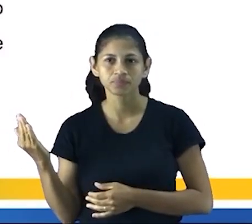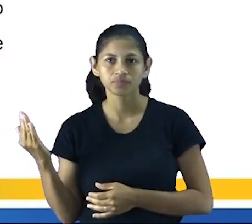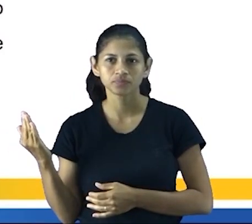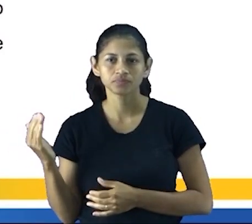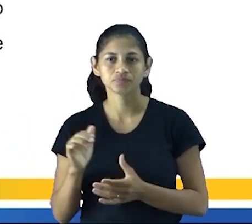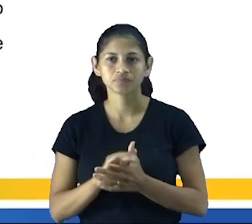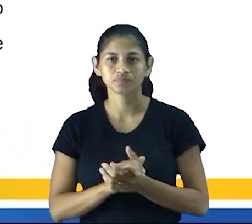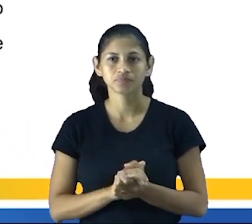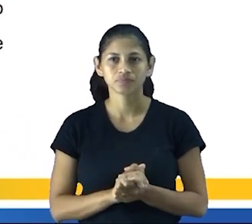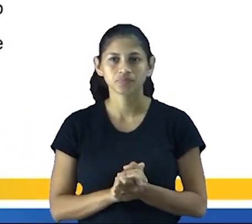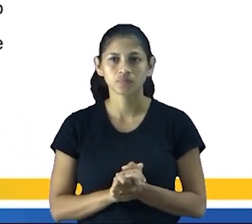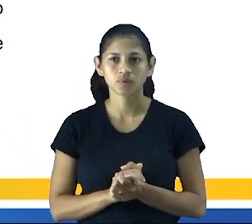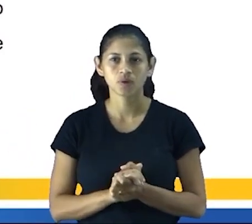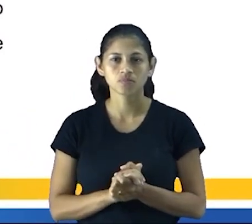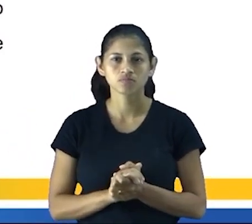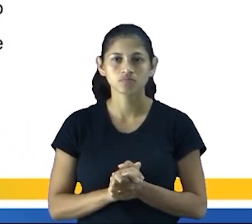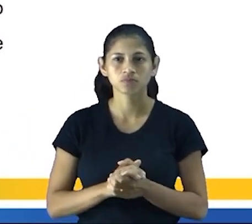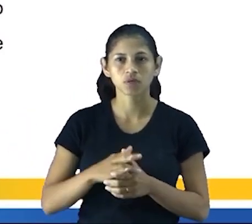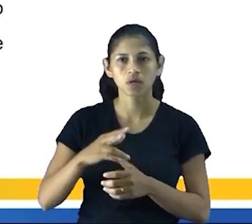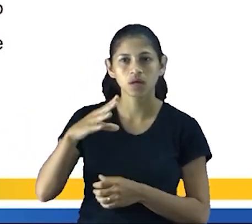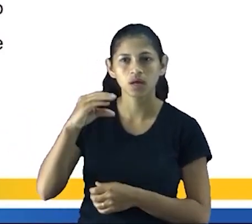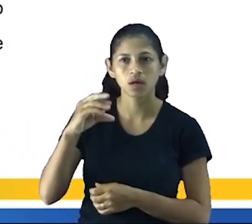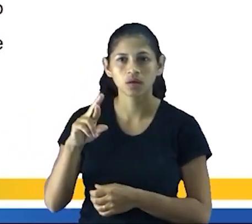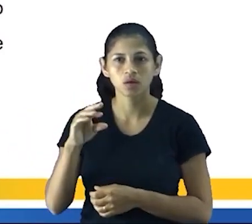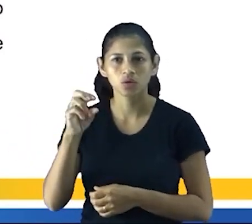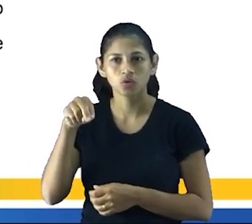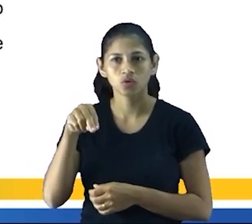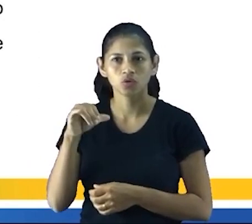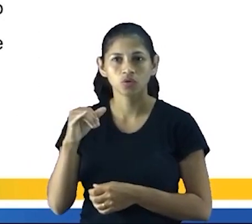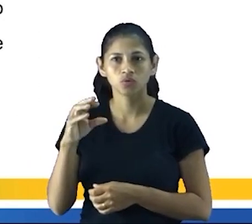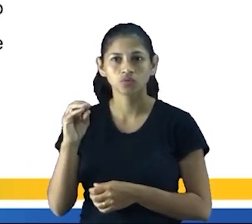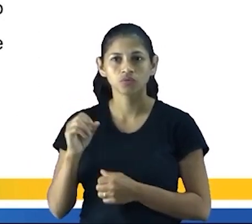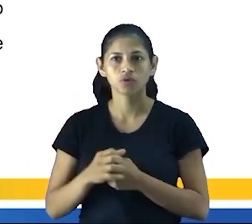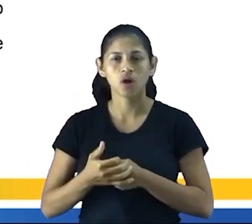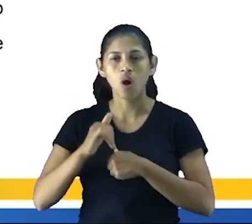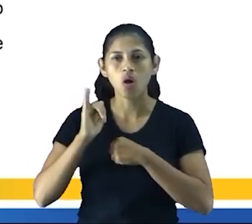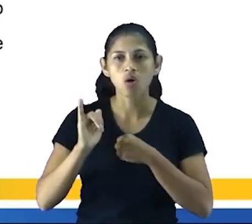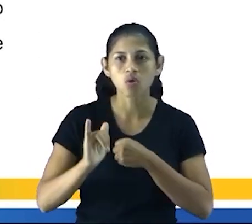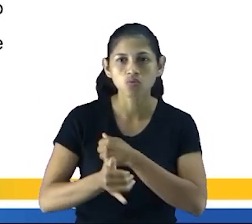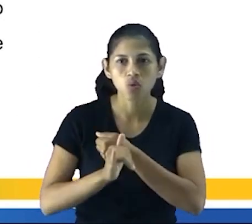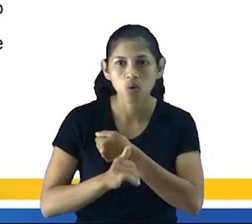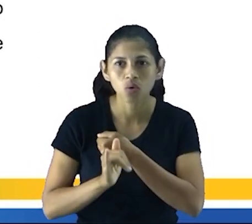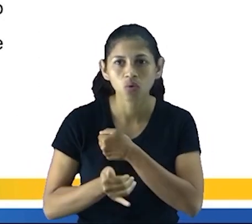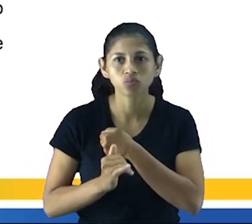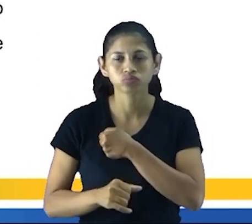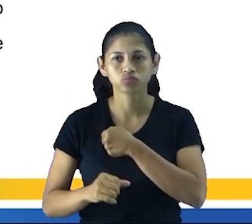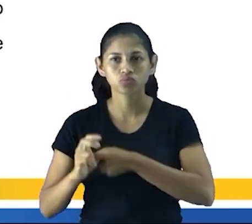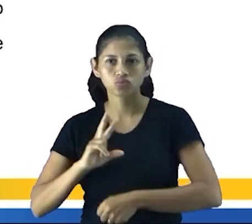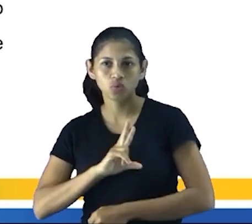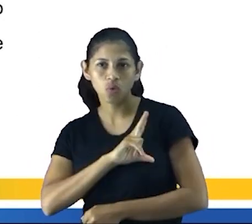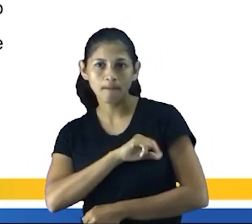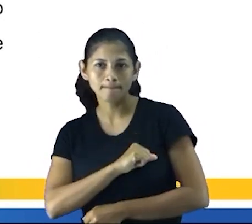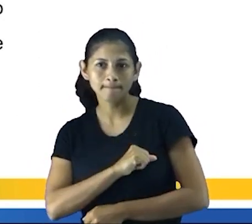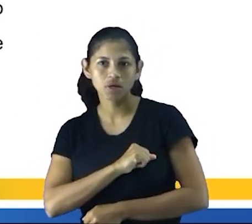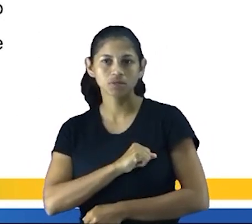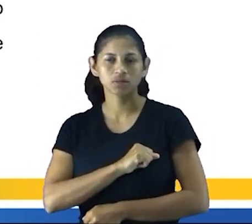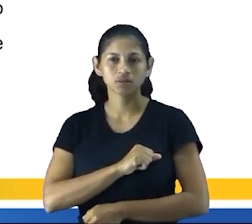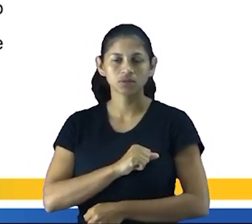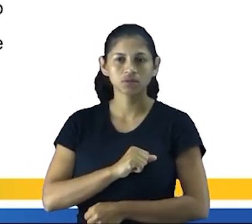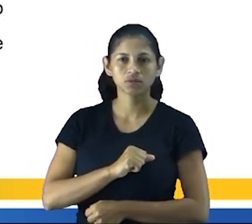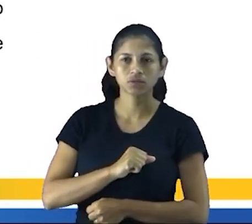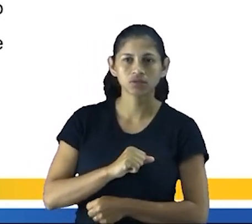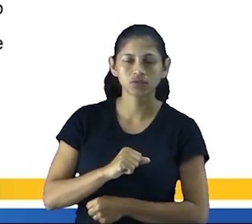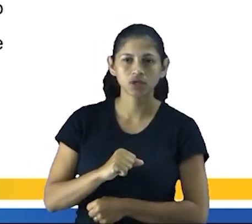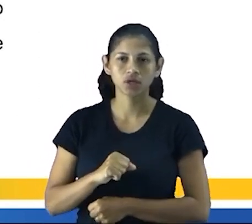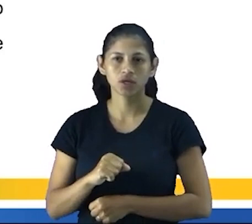tipologia narrativa. Nós temos a crônica, nós temos o conto, o romance, as fábulas também, novelas,